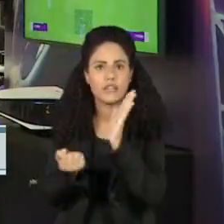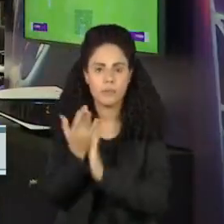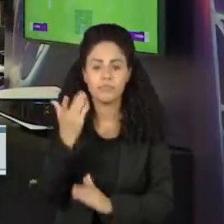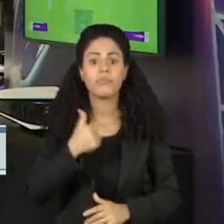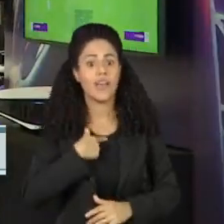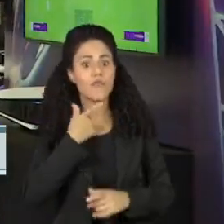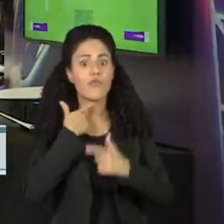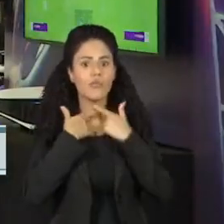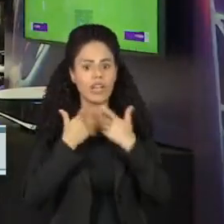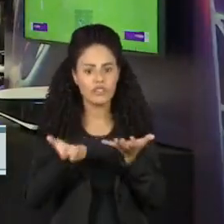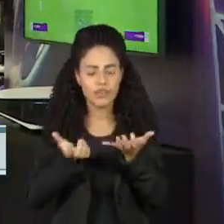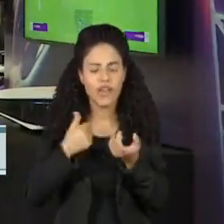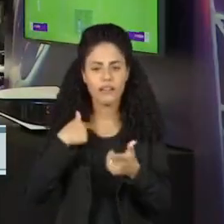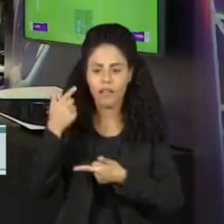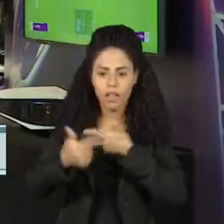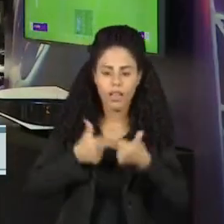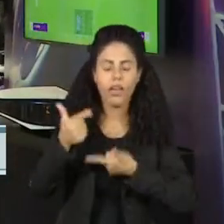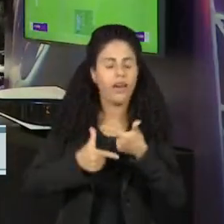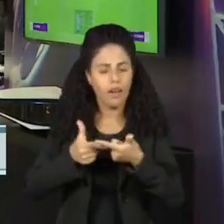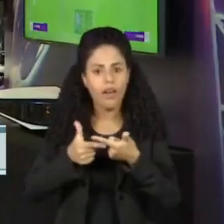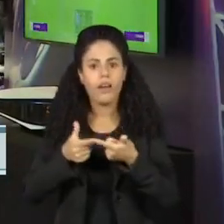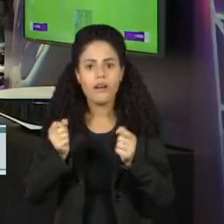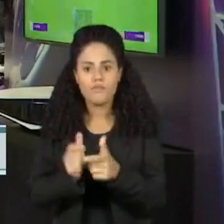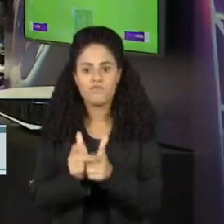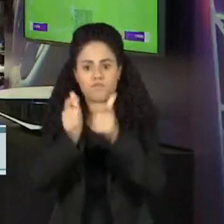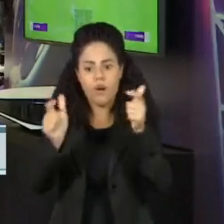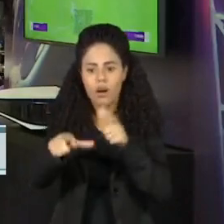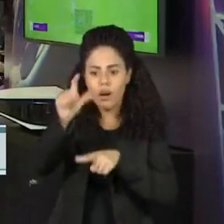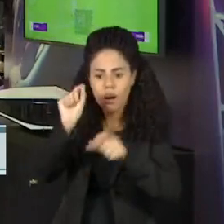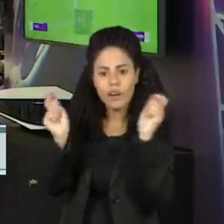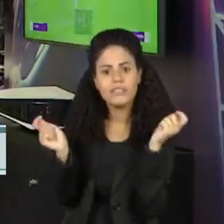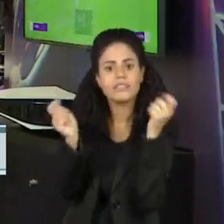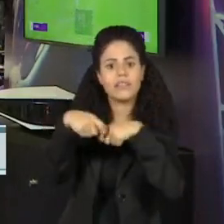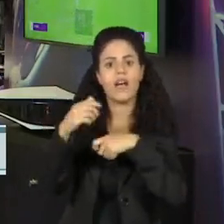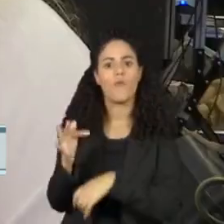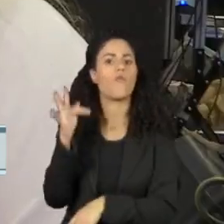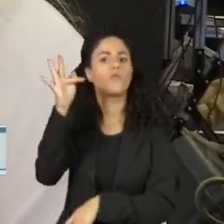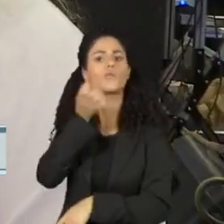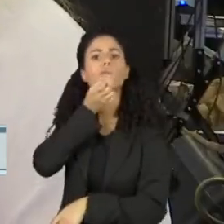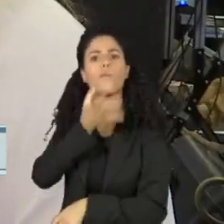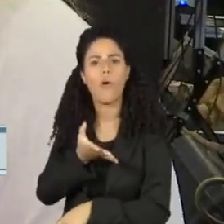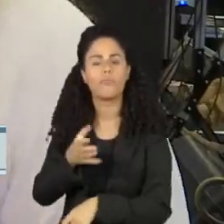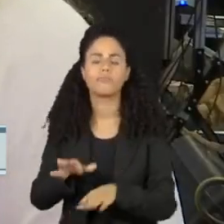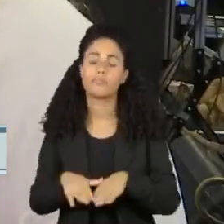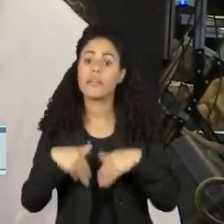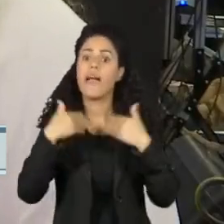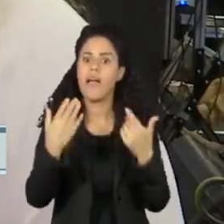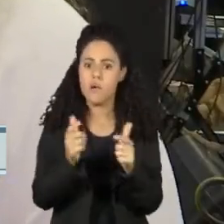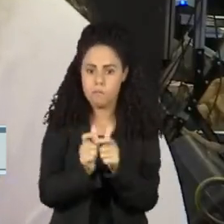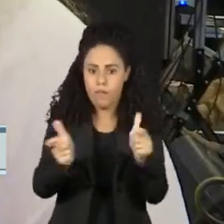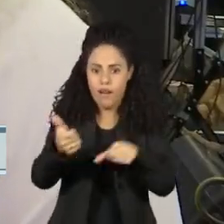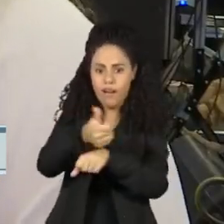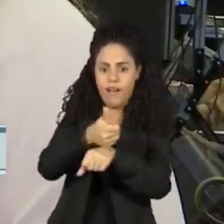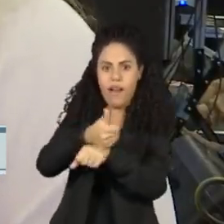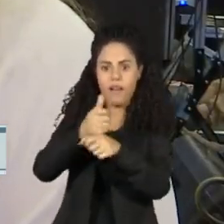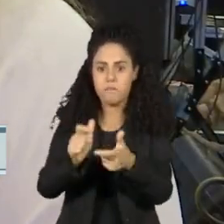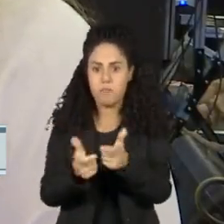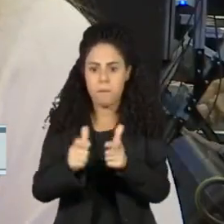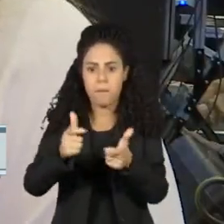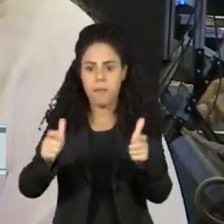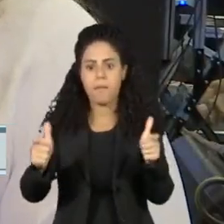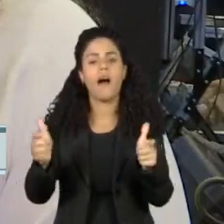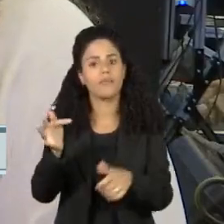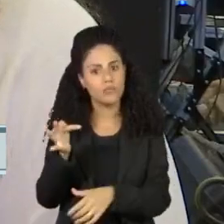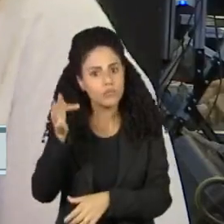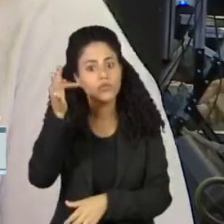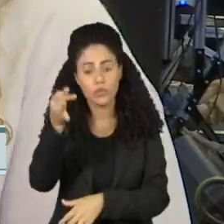vontade de entrar assim porque eu acho que é um mercado que tem grandes escolhas e eu acho que tem muito futuro atualmente é um mercado em expansão né Então veja se uma